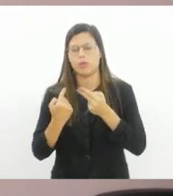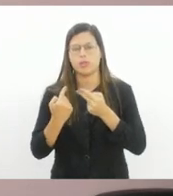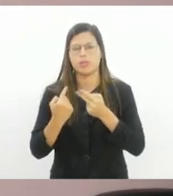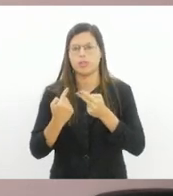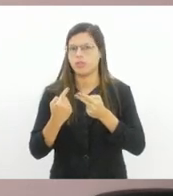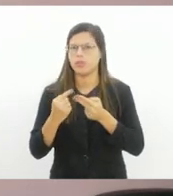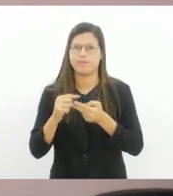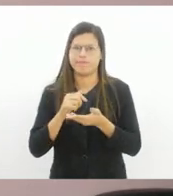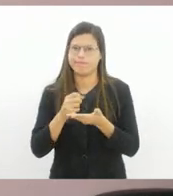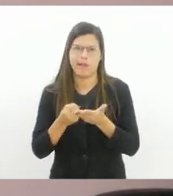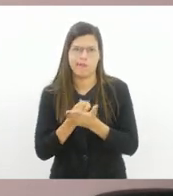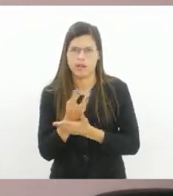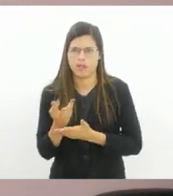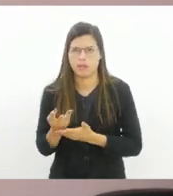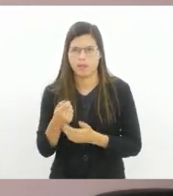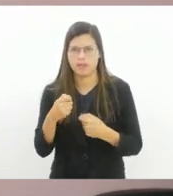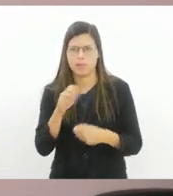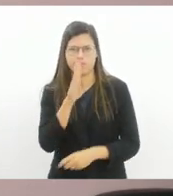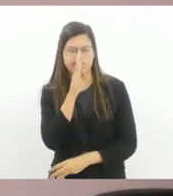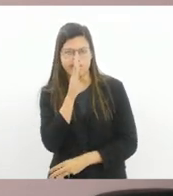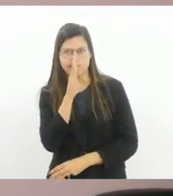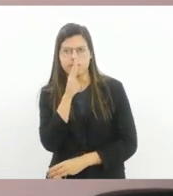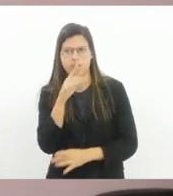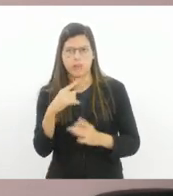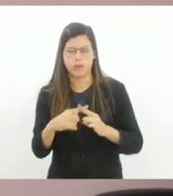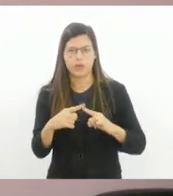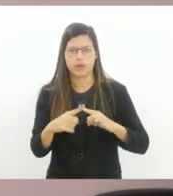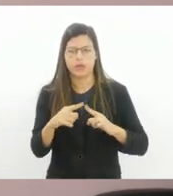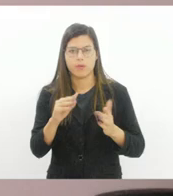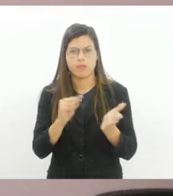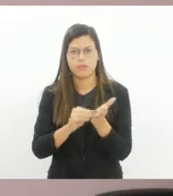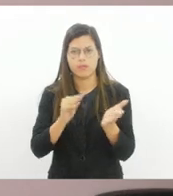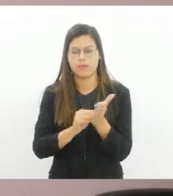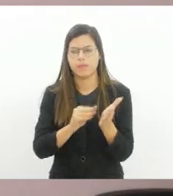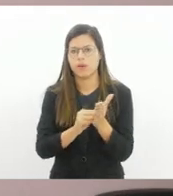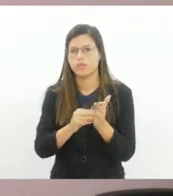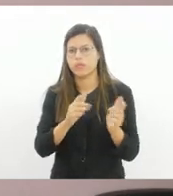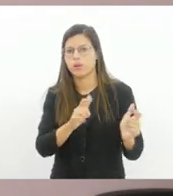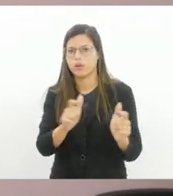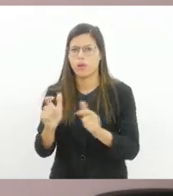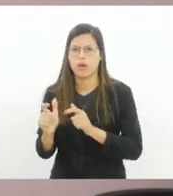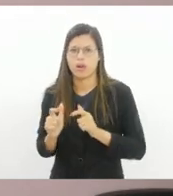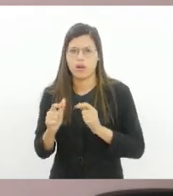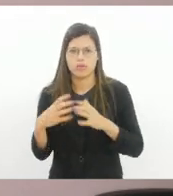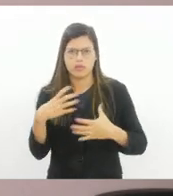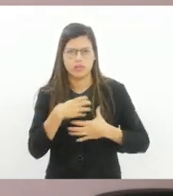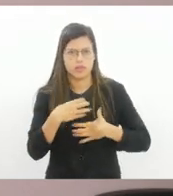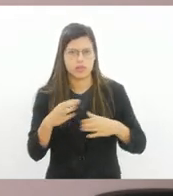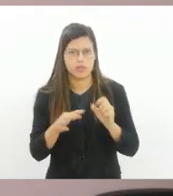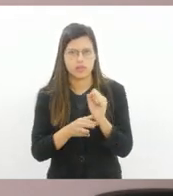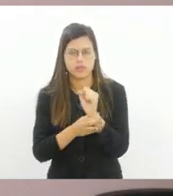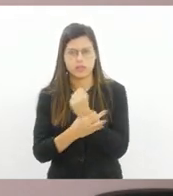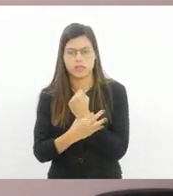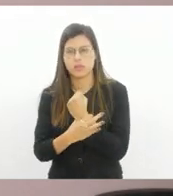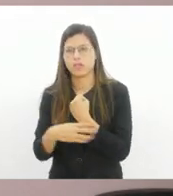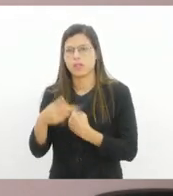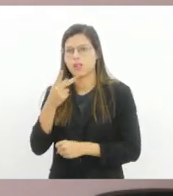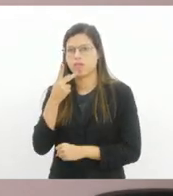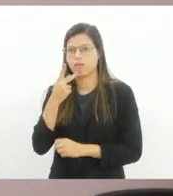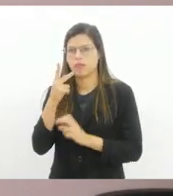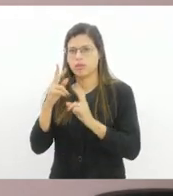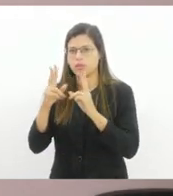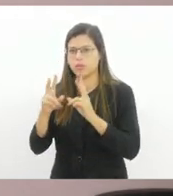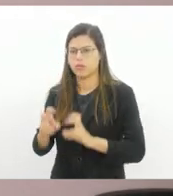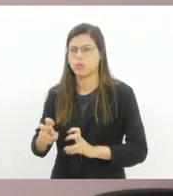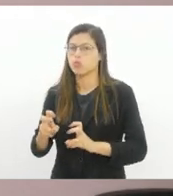vezes silenciar, porque não há espaços em que a gente consiga se sentir segura para falar sobre esse tipo de